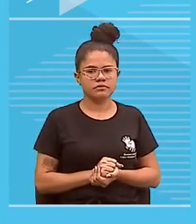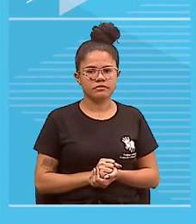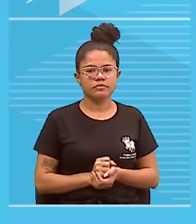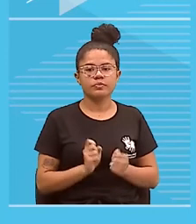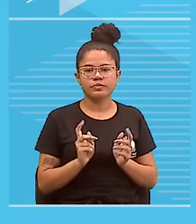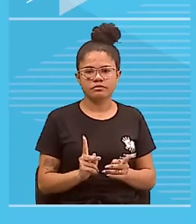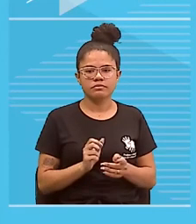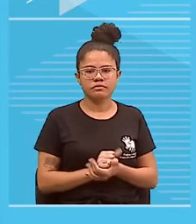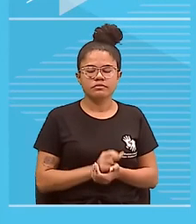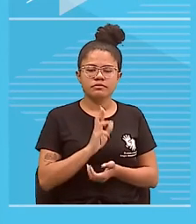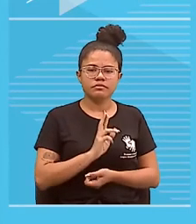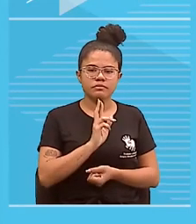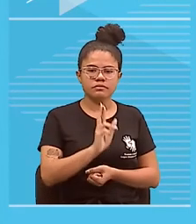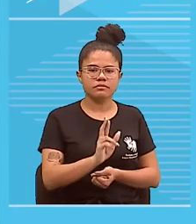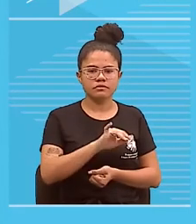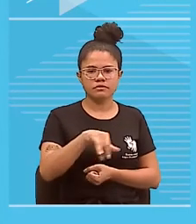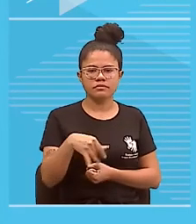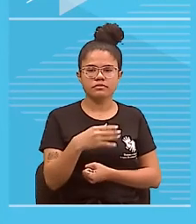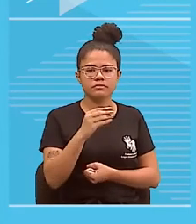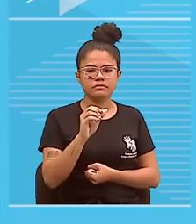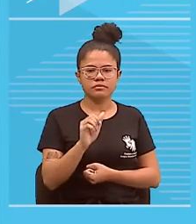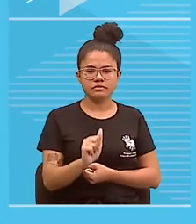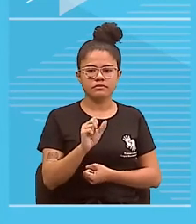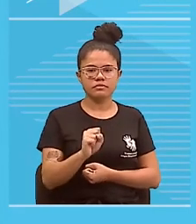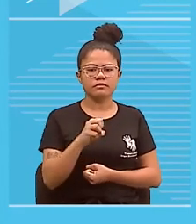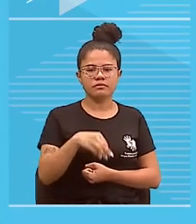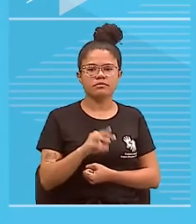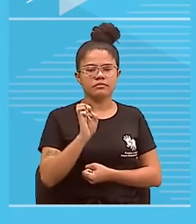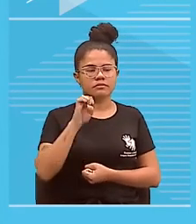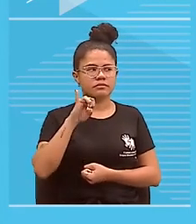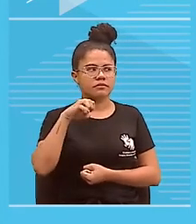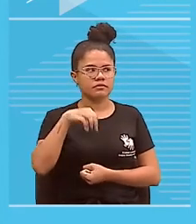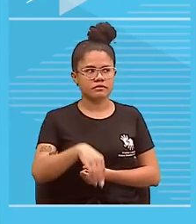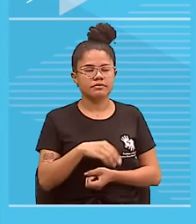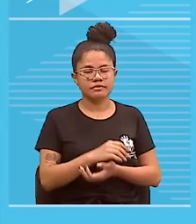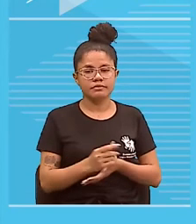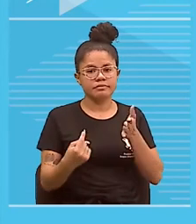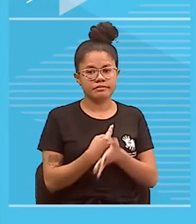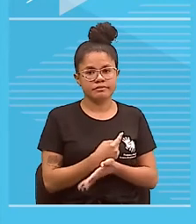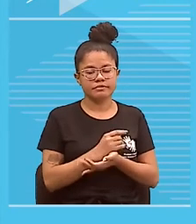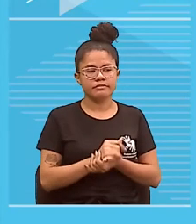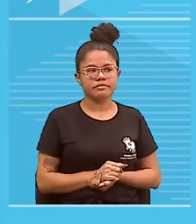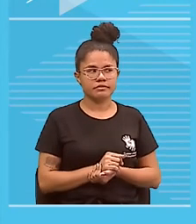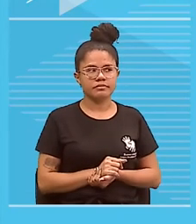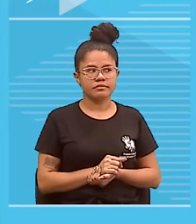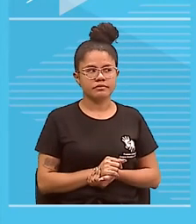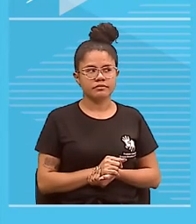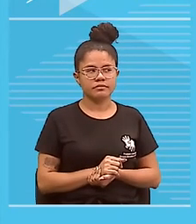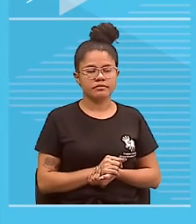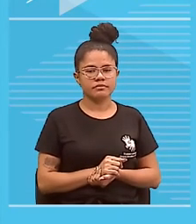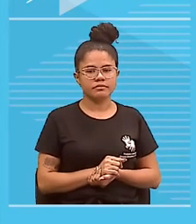pronto deixa eu responder bem que a Jasmim Guimarães ela tá fazendo assim pergunta a verdade ela tá